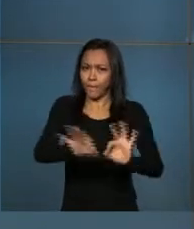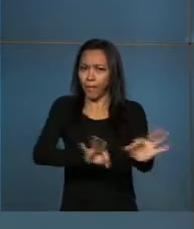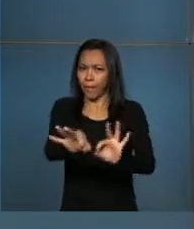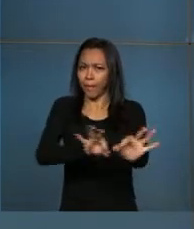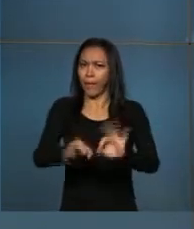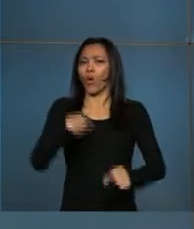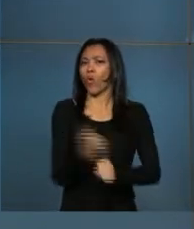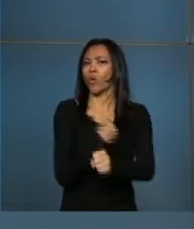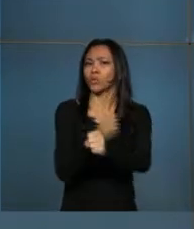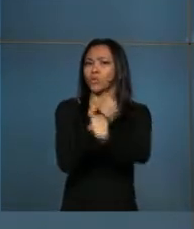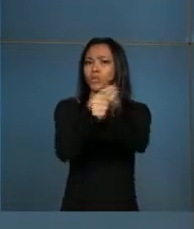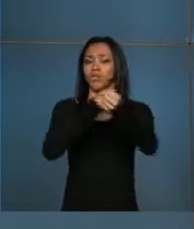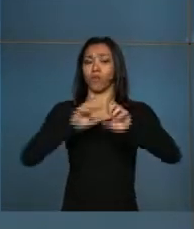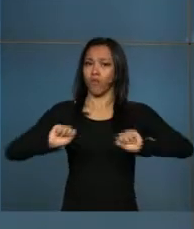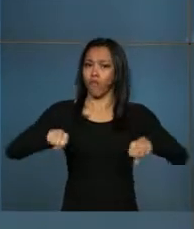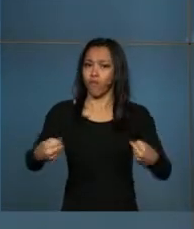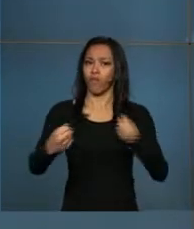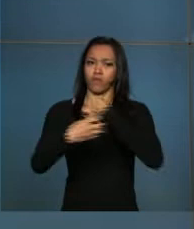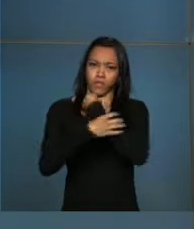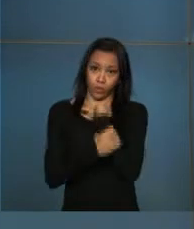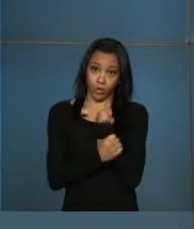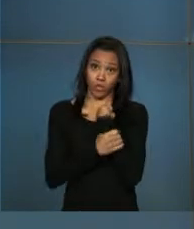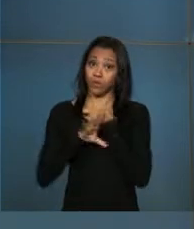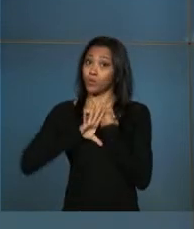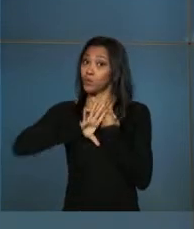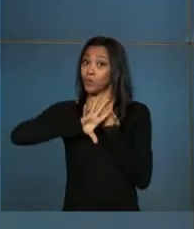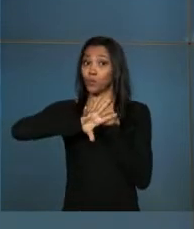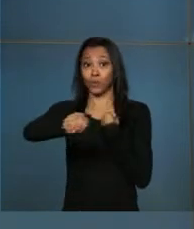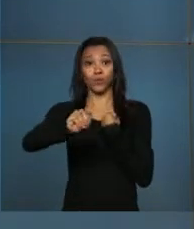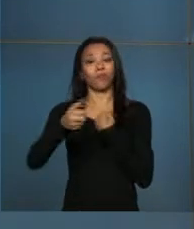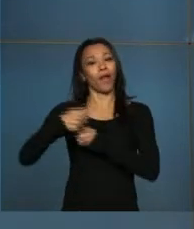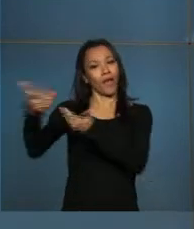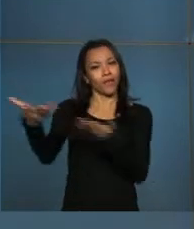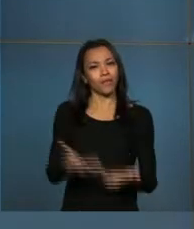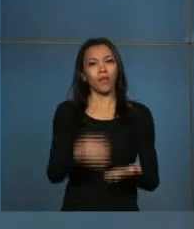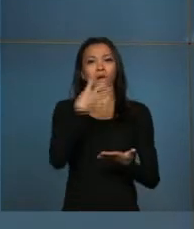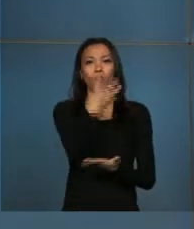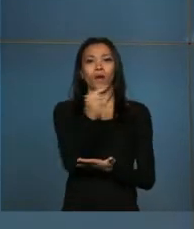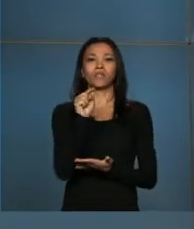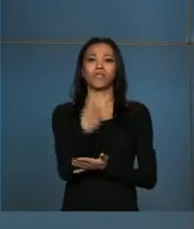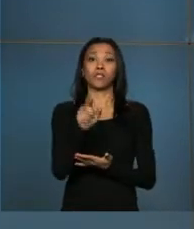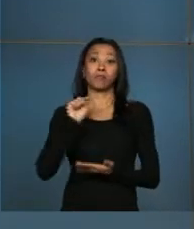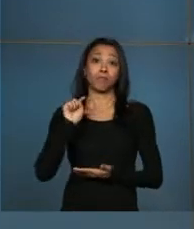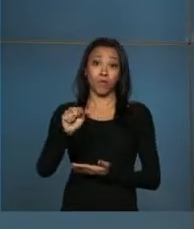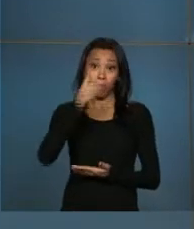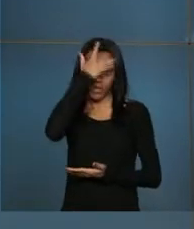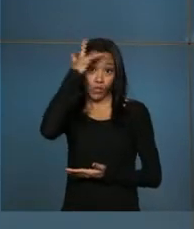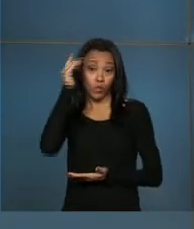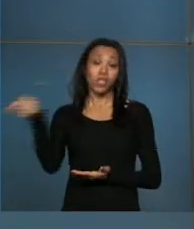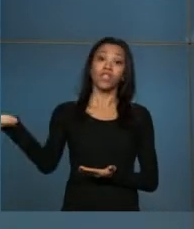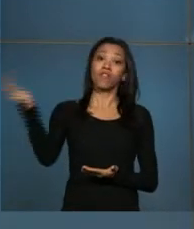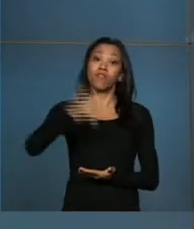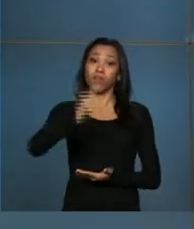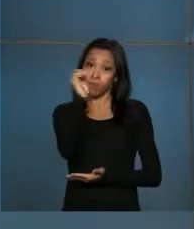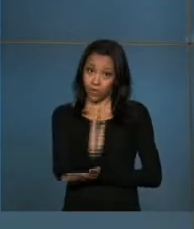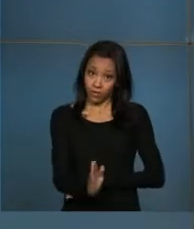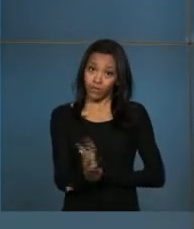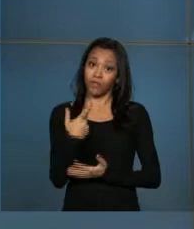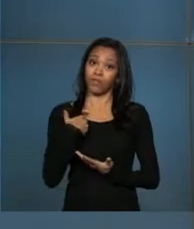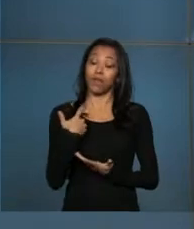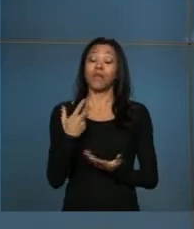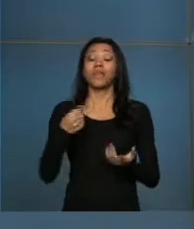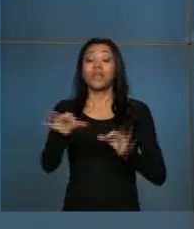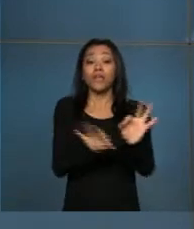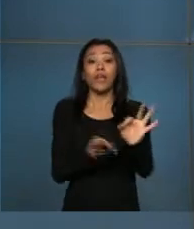inclui obras e reforço na segurança. Tudo para receber os 400 mil estrangeiros que são esperados para o evento. E